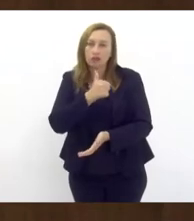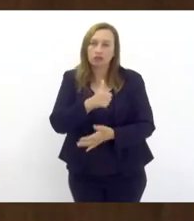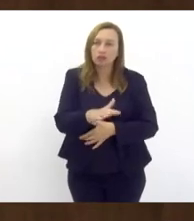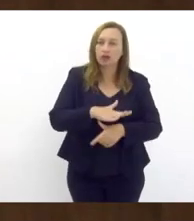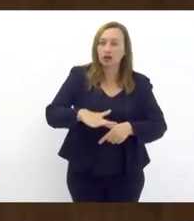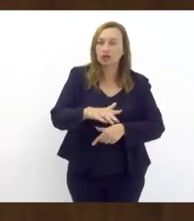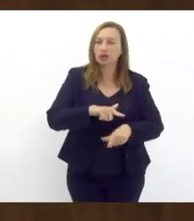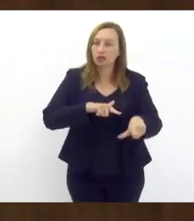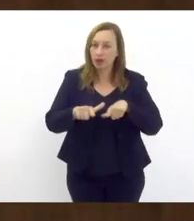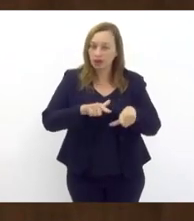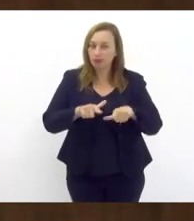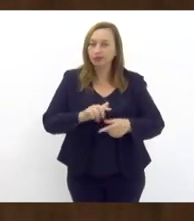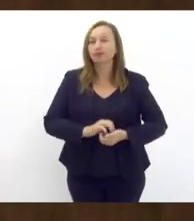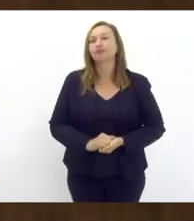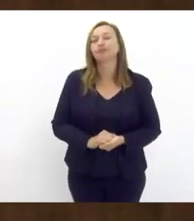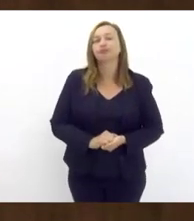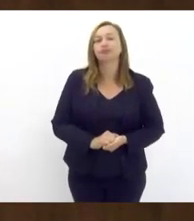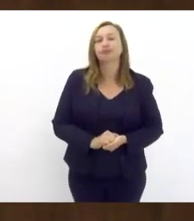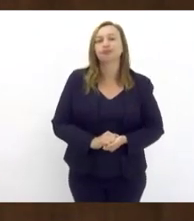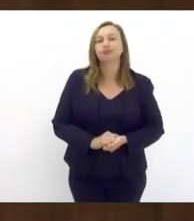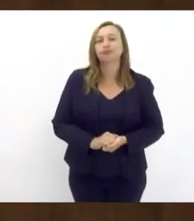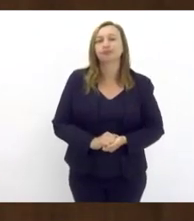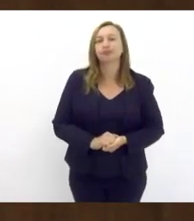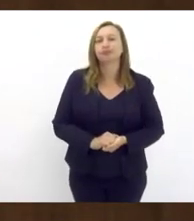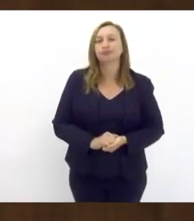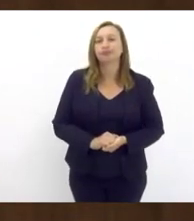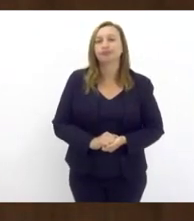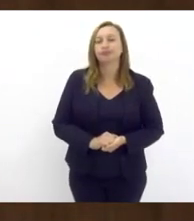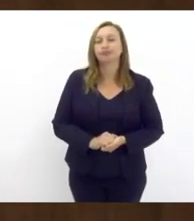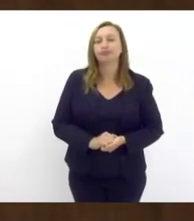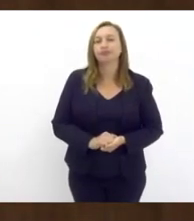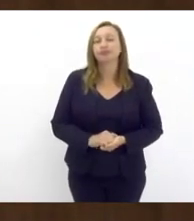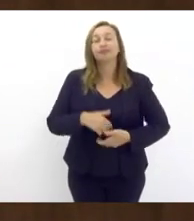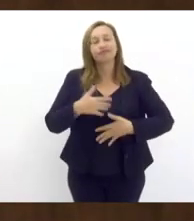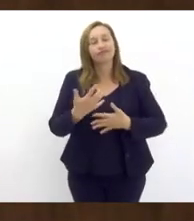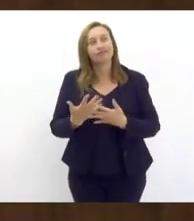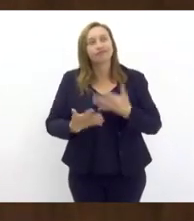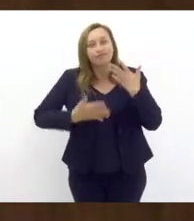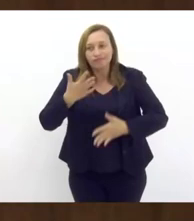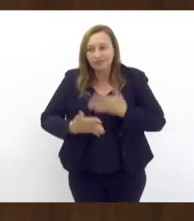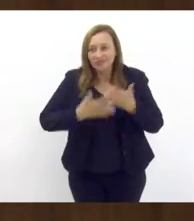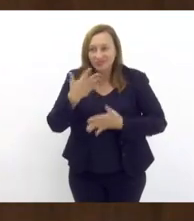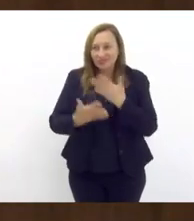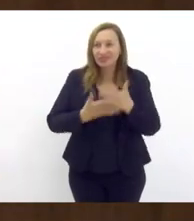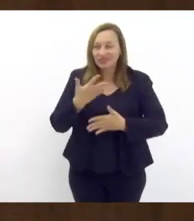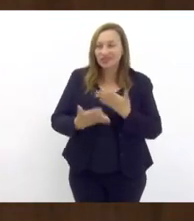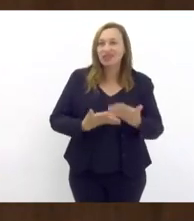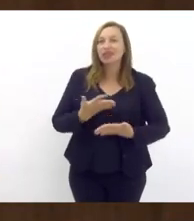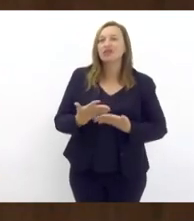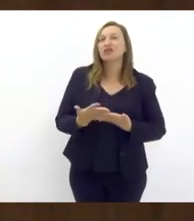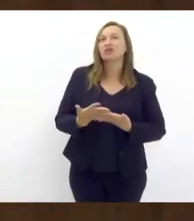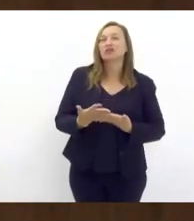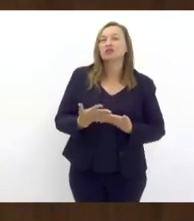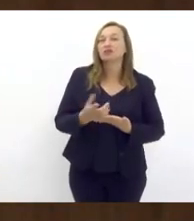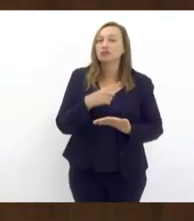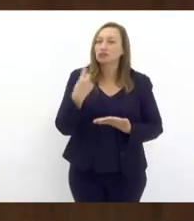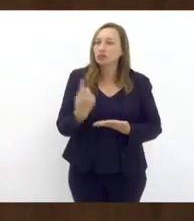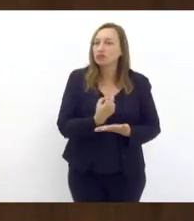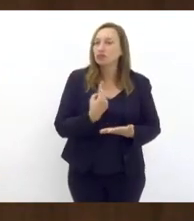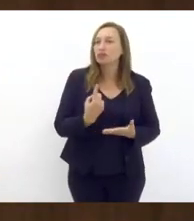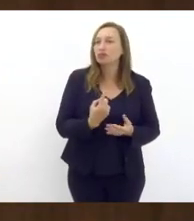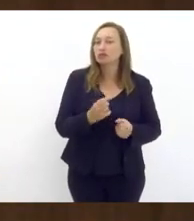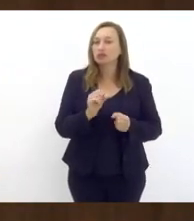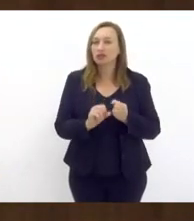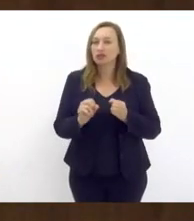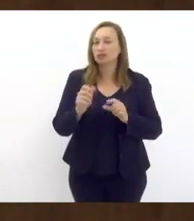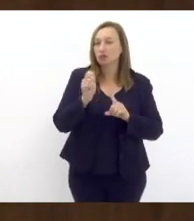mercado de trabalho. E é com muita alegria que nós realizamos aqui